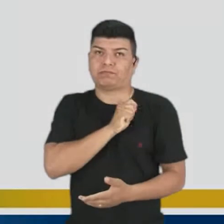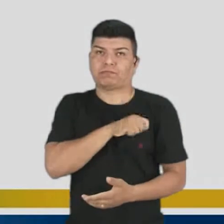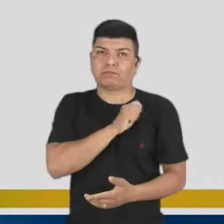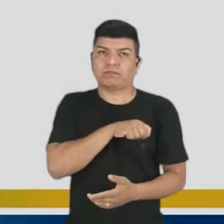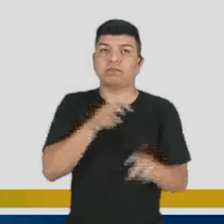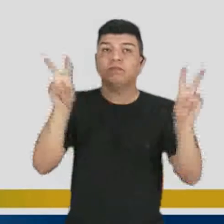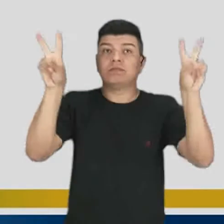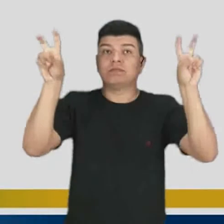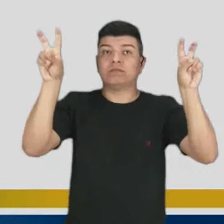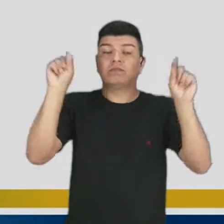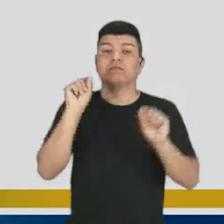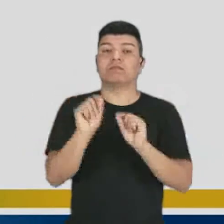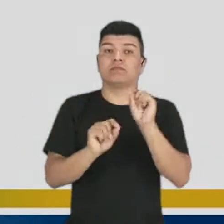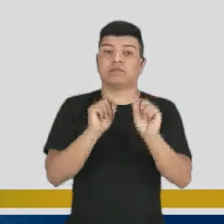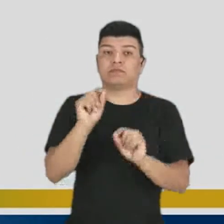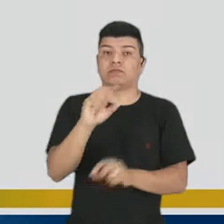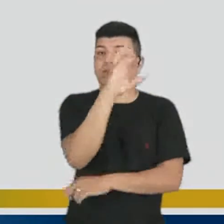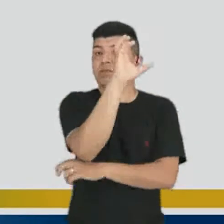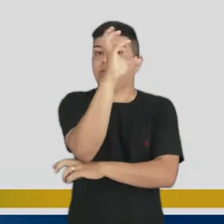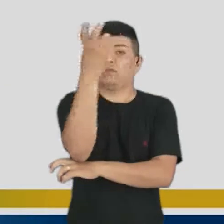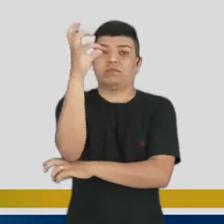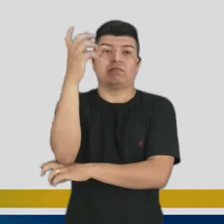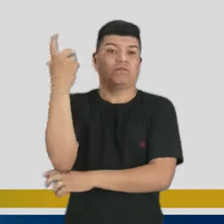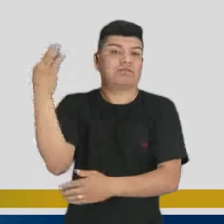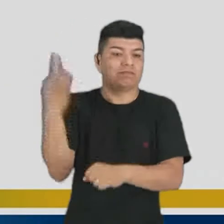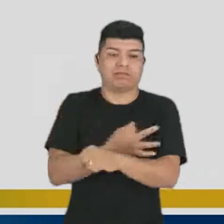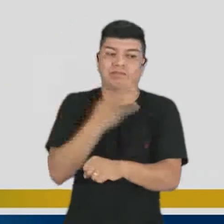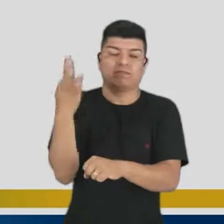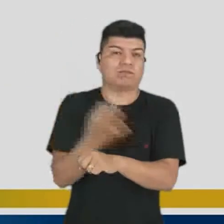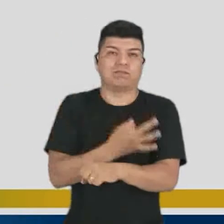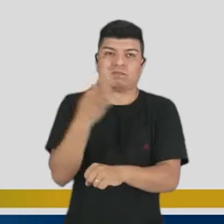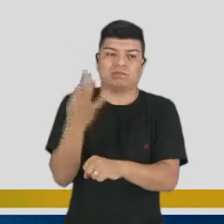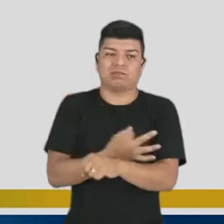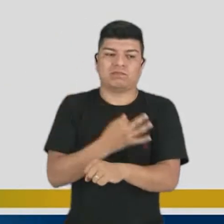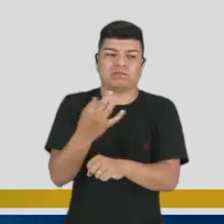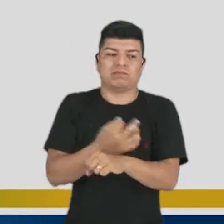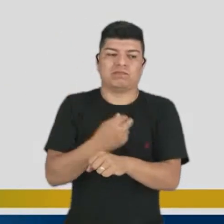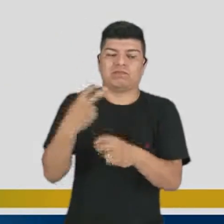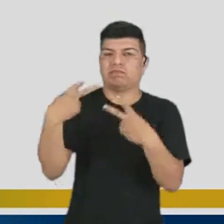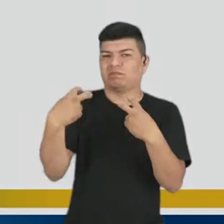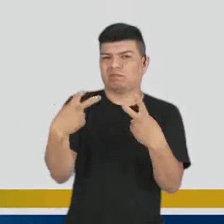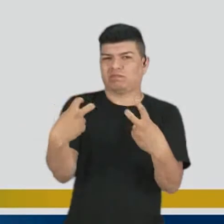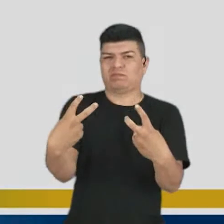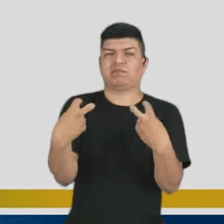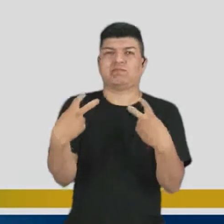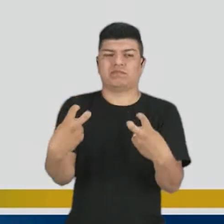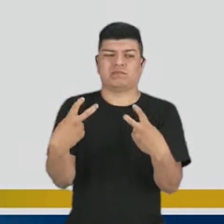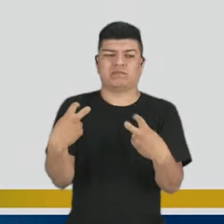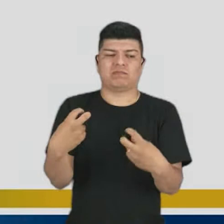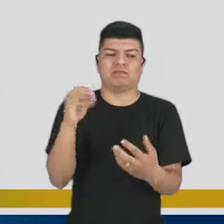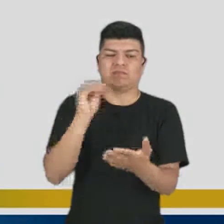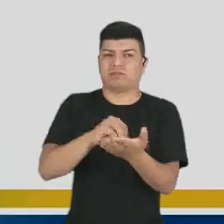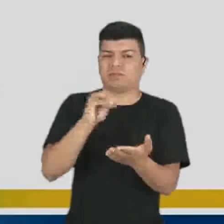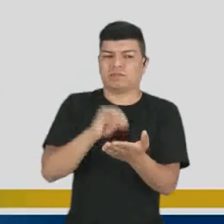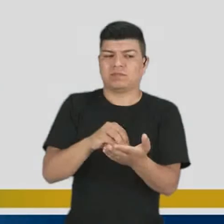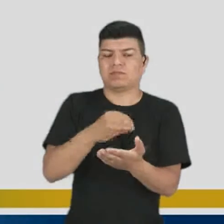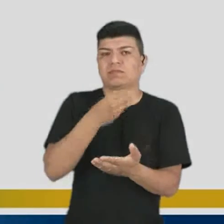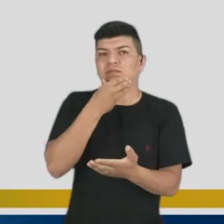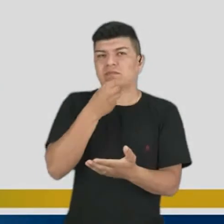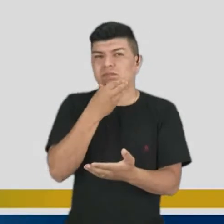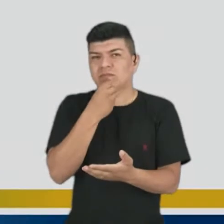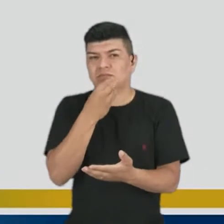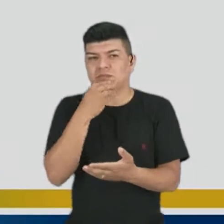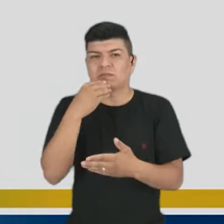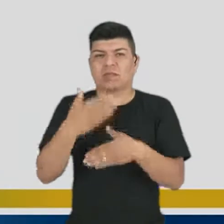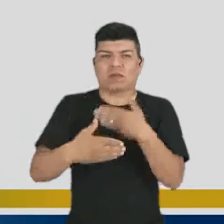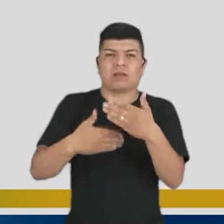já sugere aí que a natureza já não aguenta mais ser explorada de forma irracional pelo homem. E aos poucos